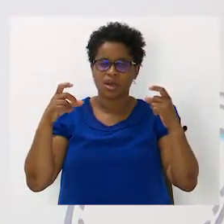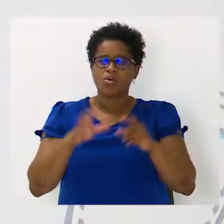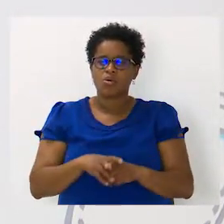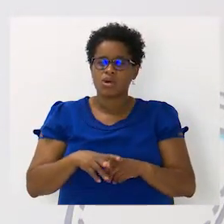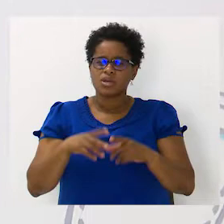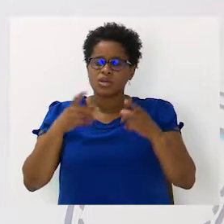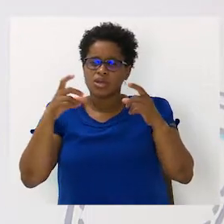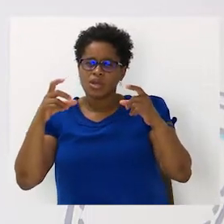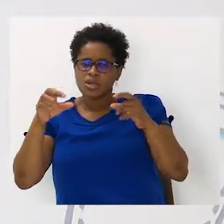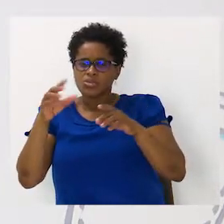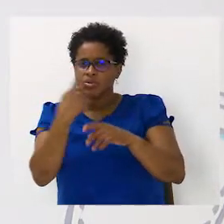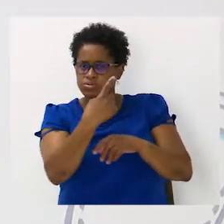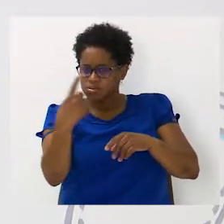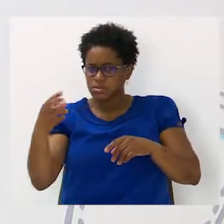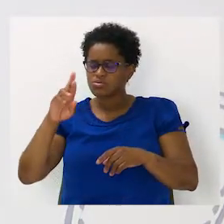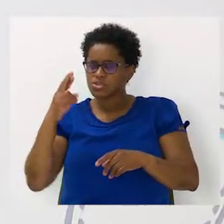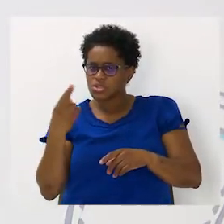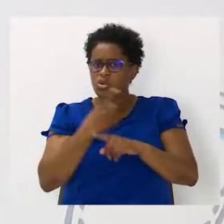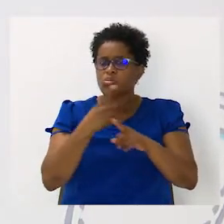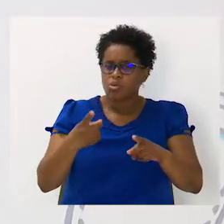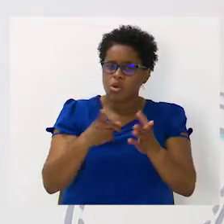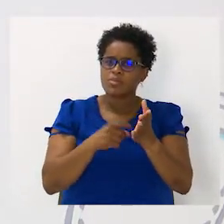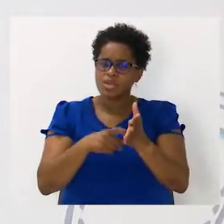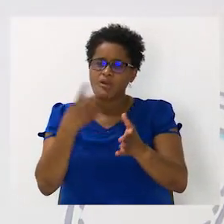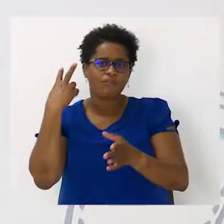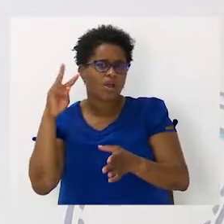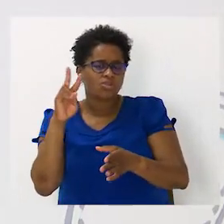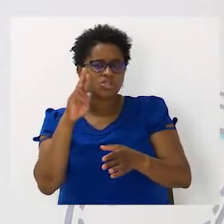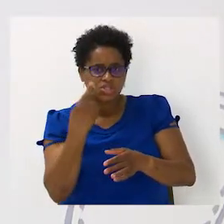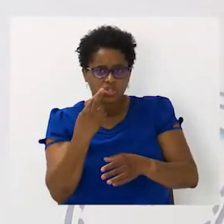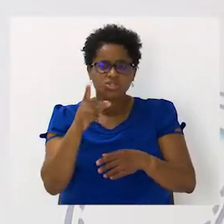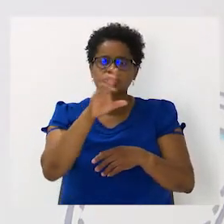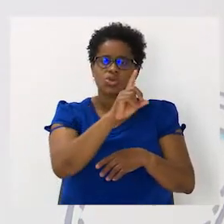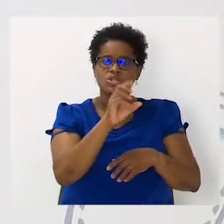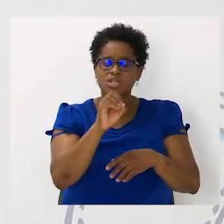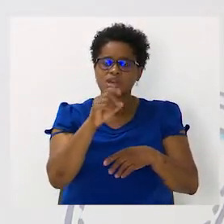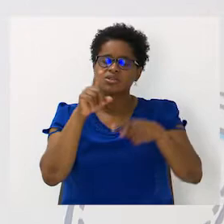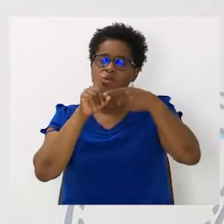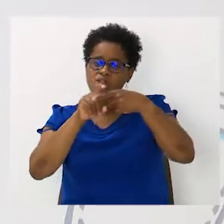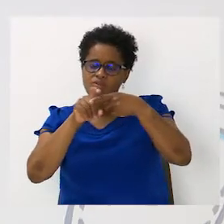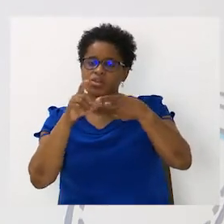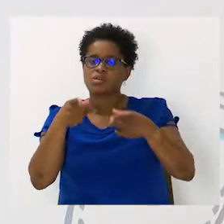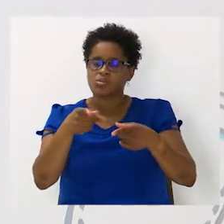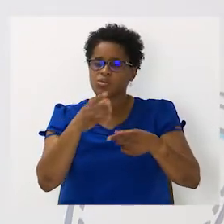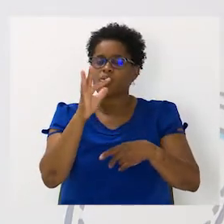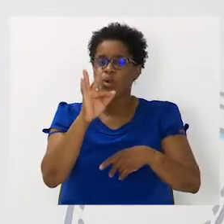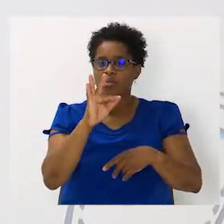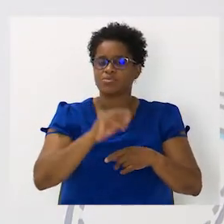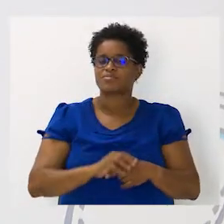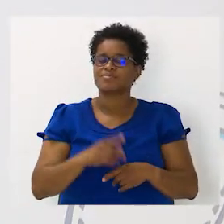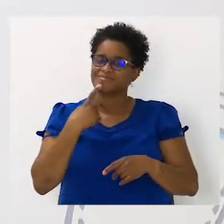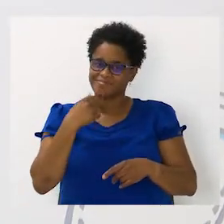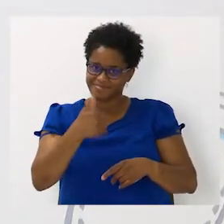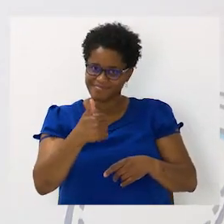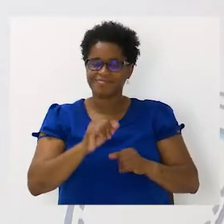igual a 4 vezes x, que é igual a 4x. Isolamos o x, porque precisamos do valor de x,